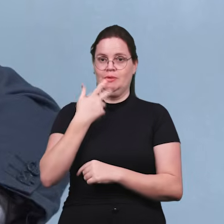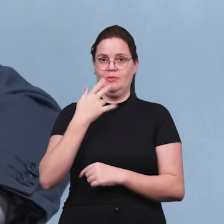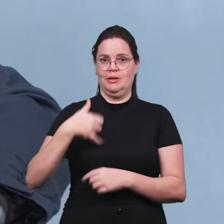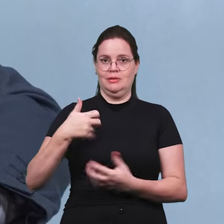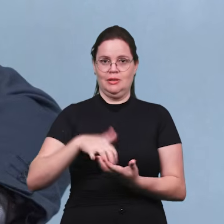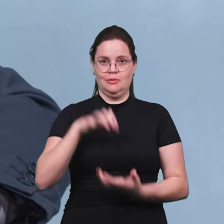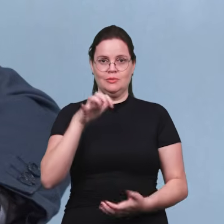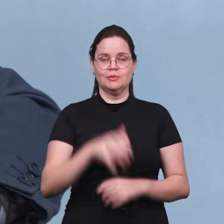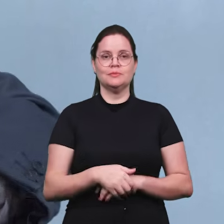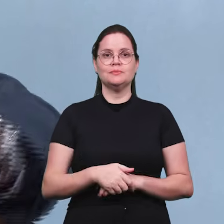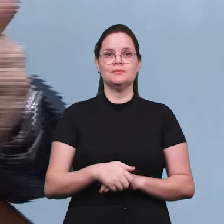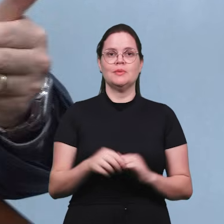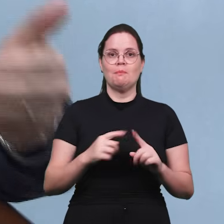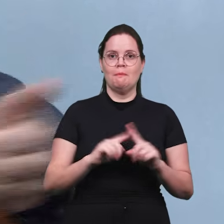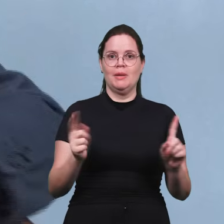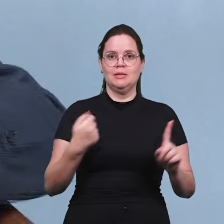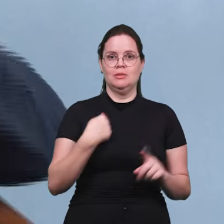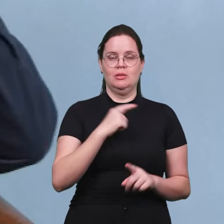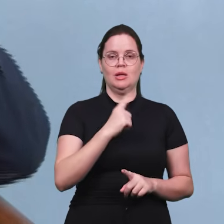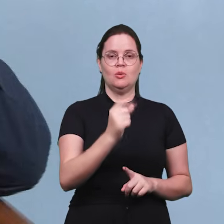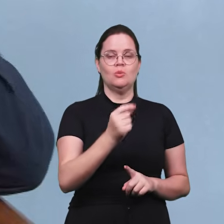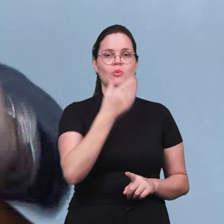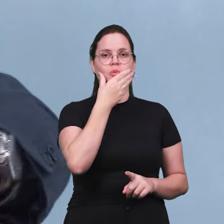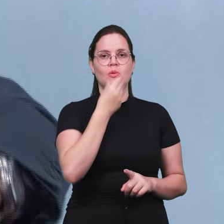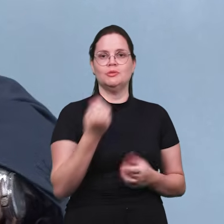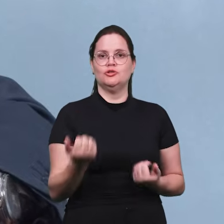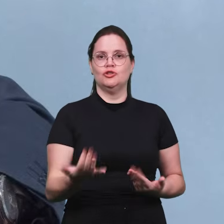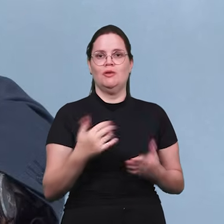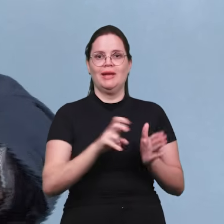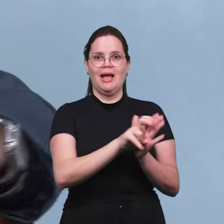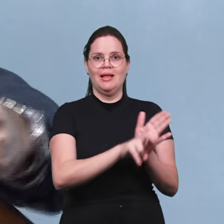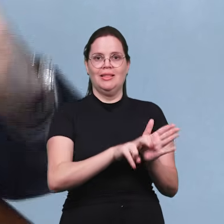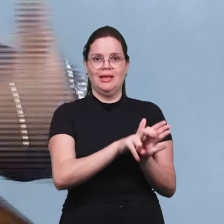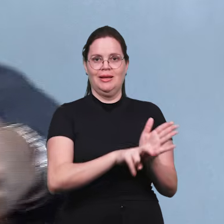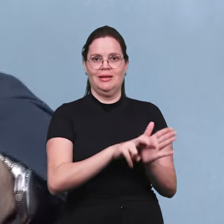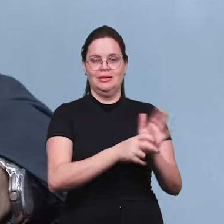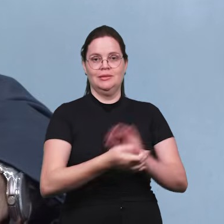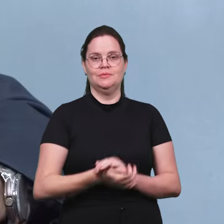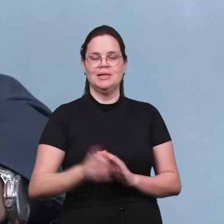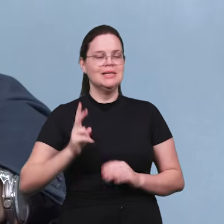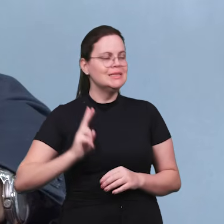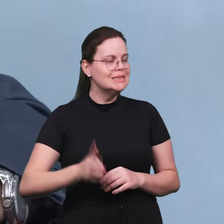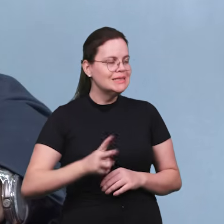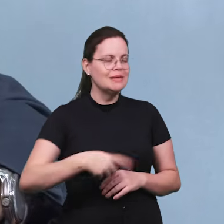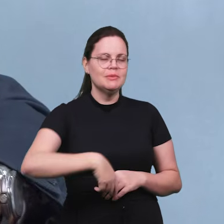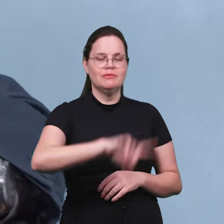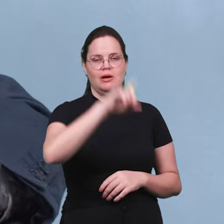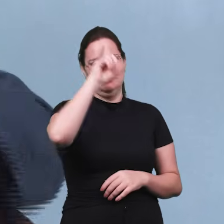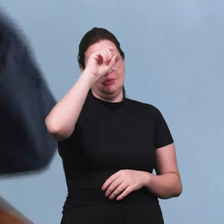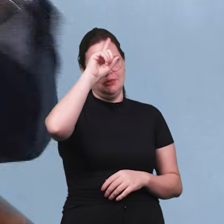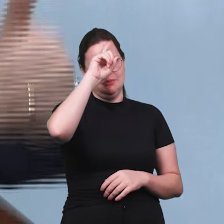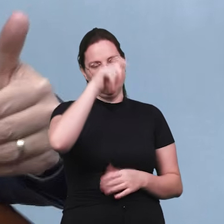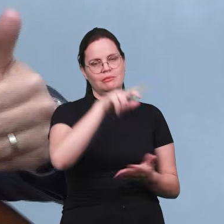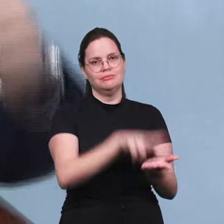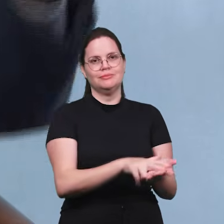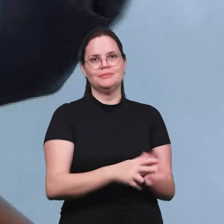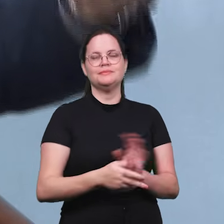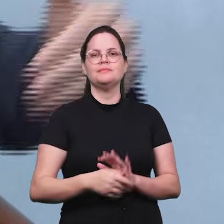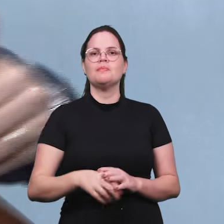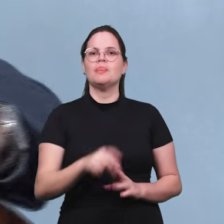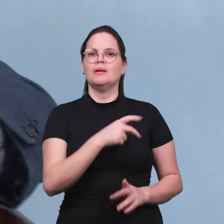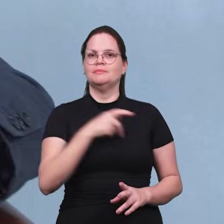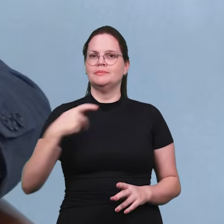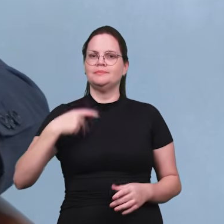tenho um cadeirante, um jovem que interna frequentemente. Então, o pastor vai, eu